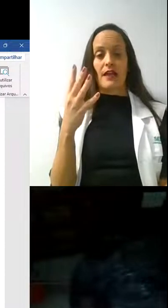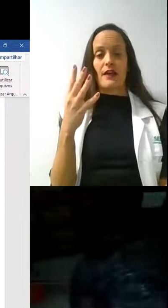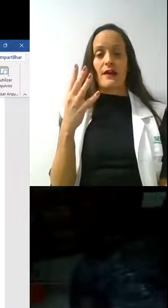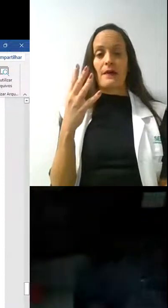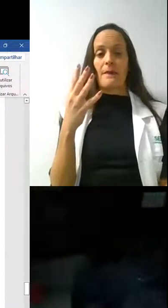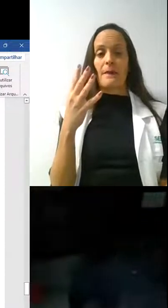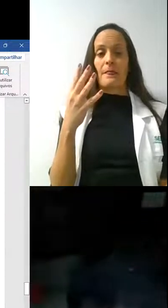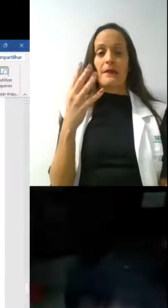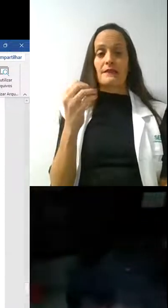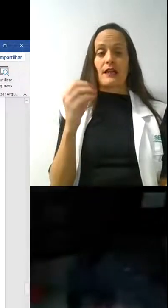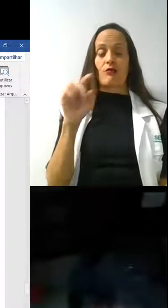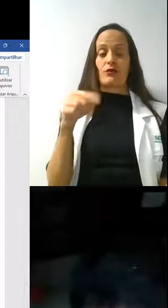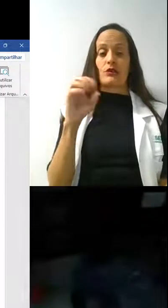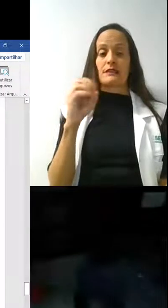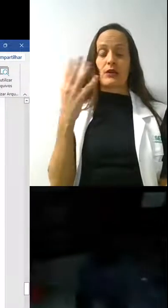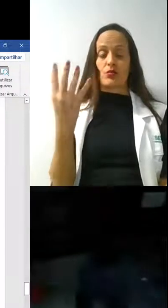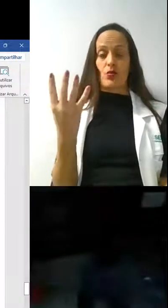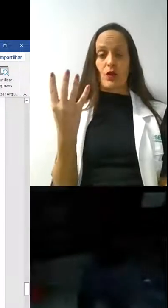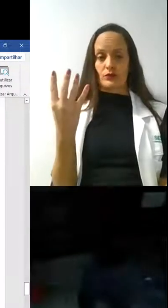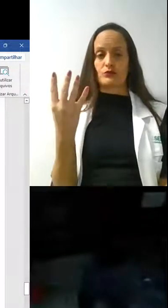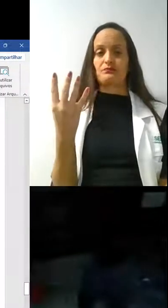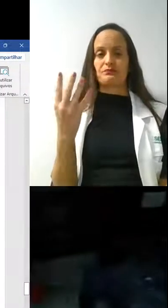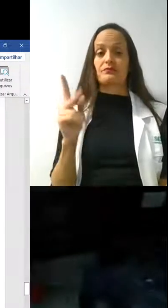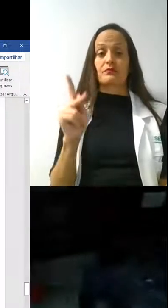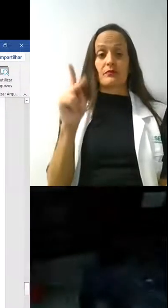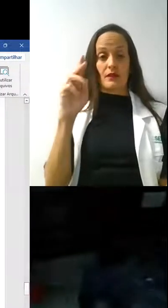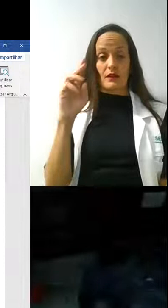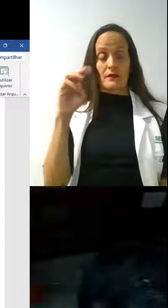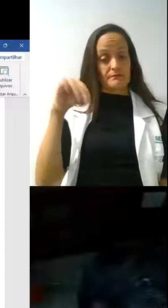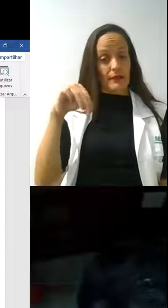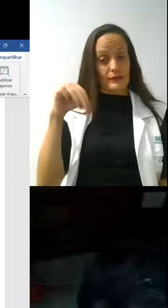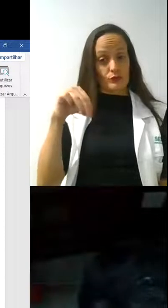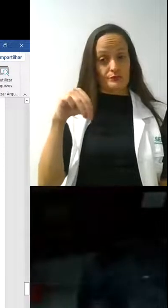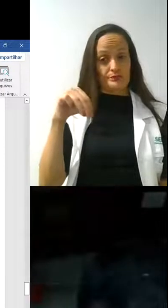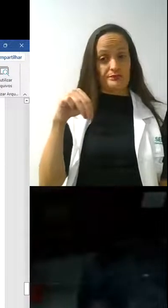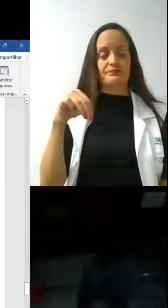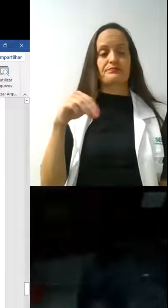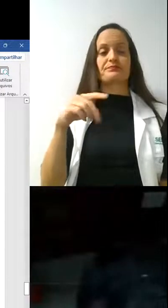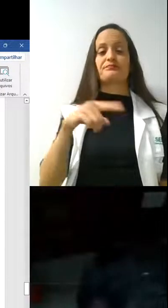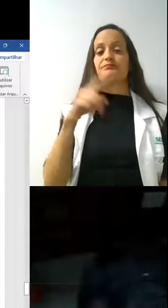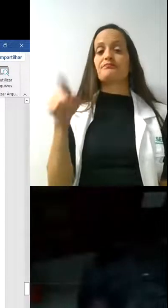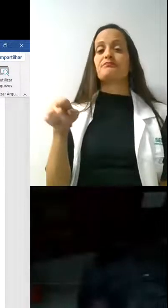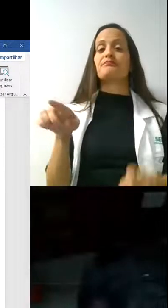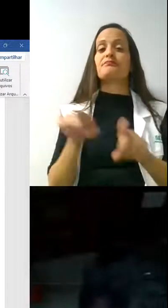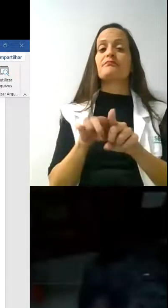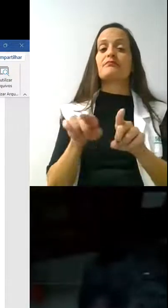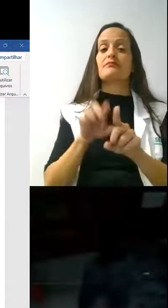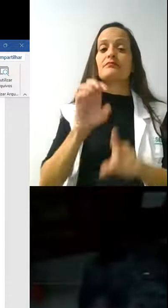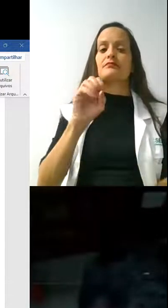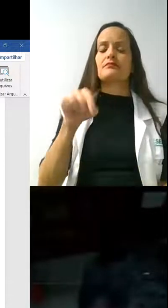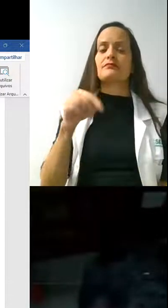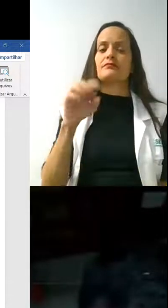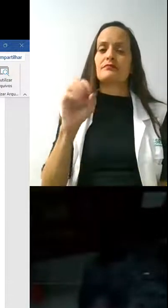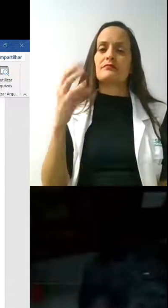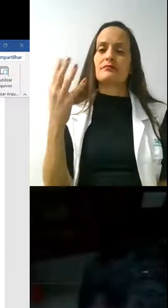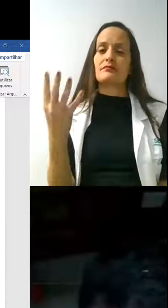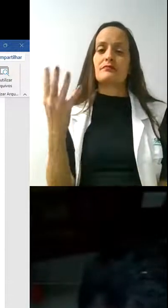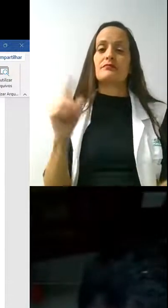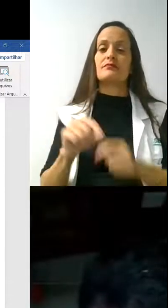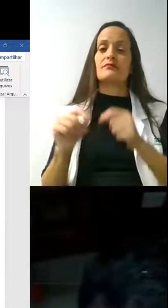0,04. O quê? Metros. O valor em milímetros, 0,04 metros em milímetros, eu faço o